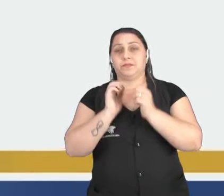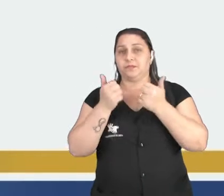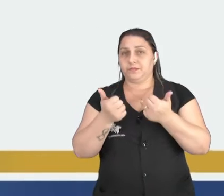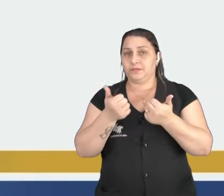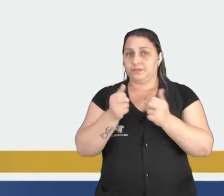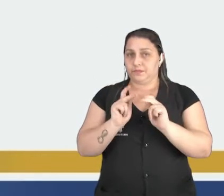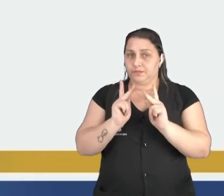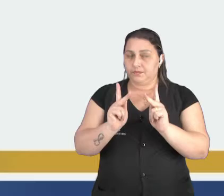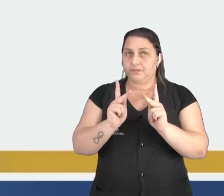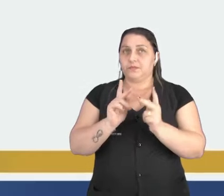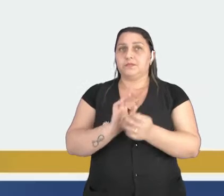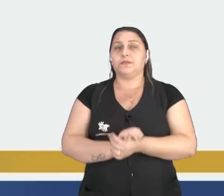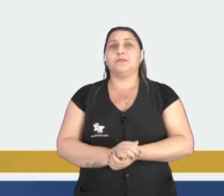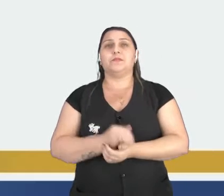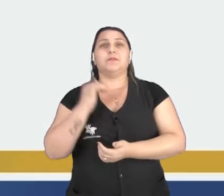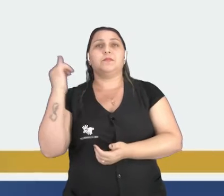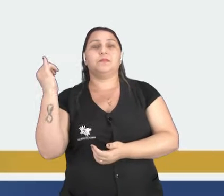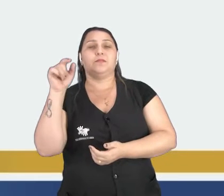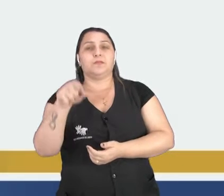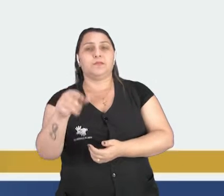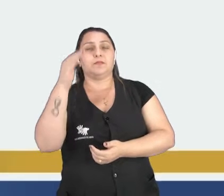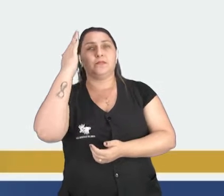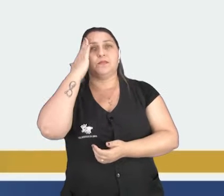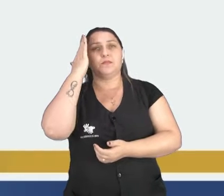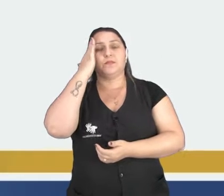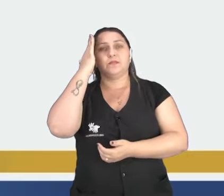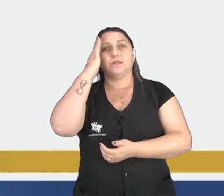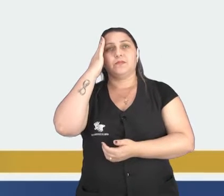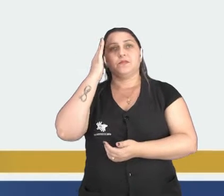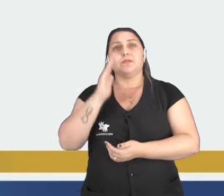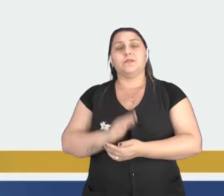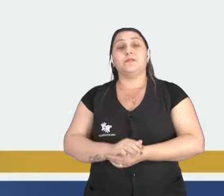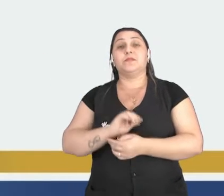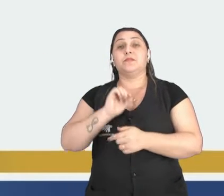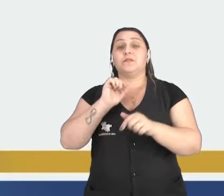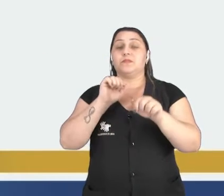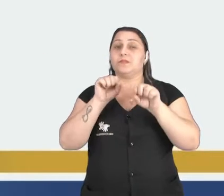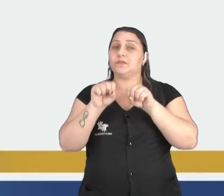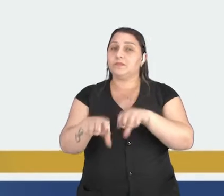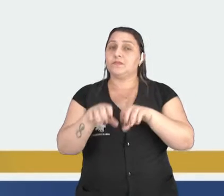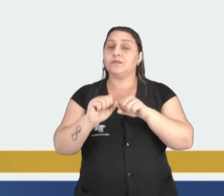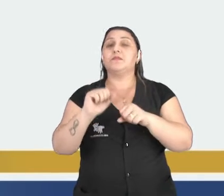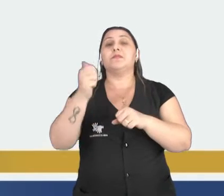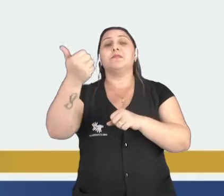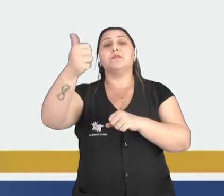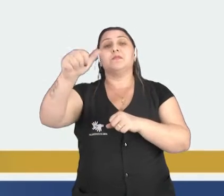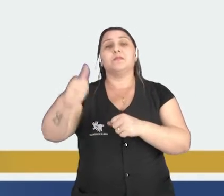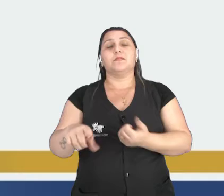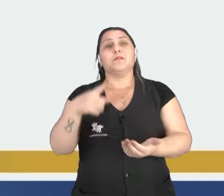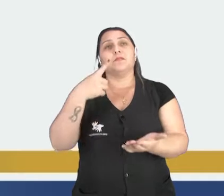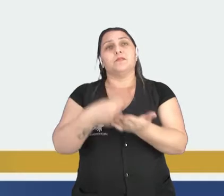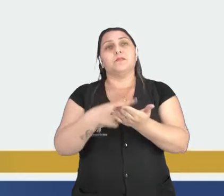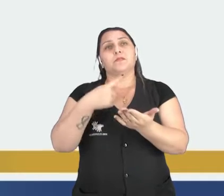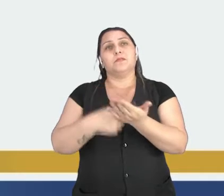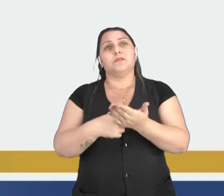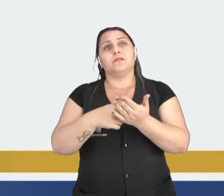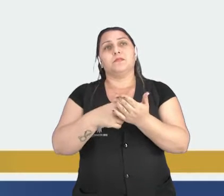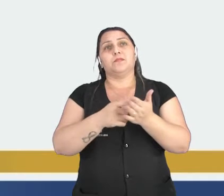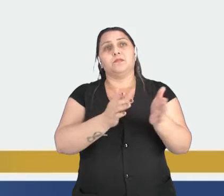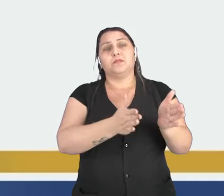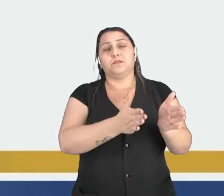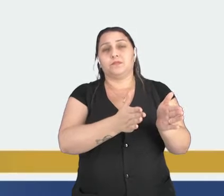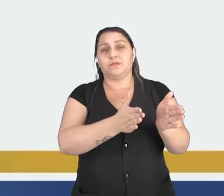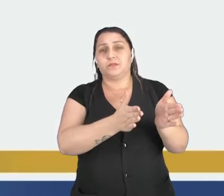Ó. Então é importante que você entenda. Quando eu trabalhar com análise combinatória e a ordem